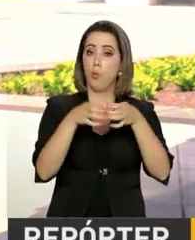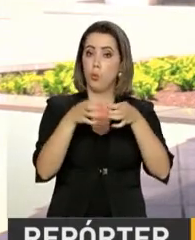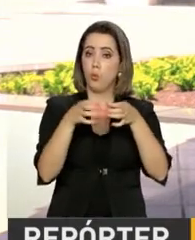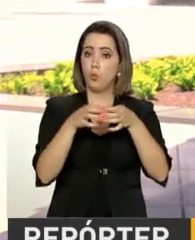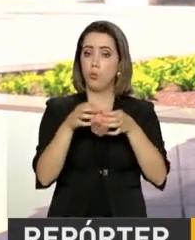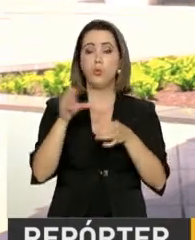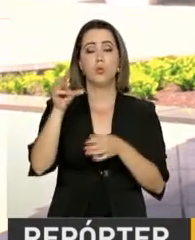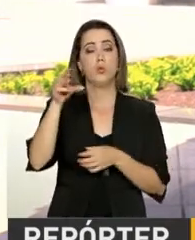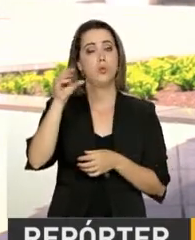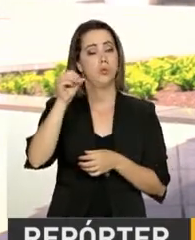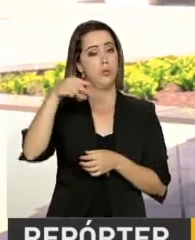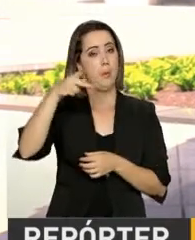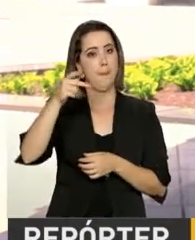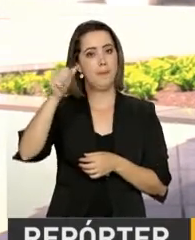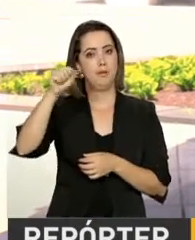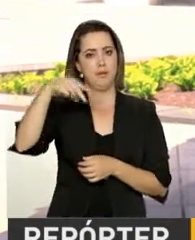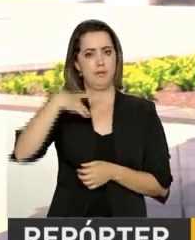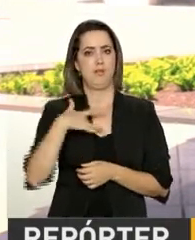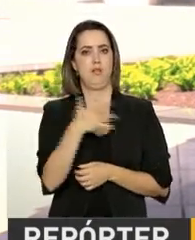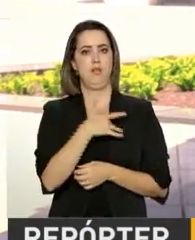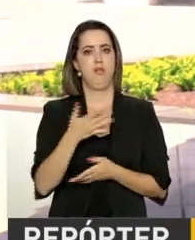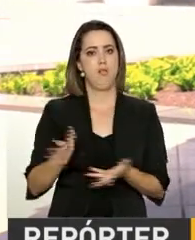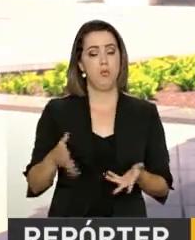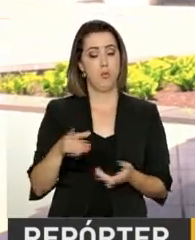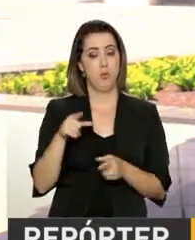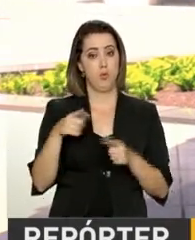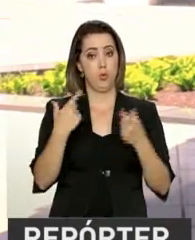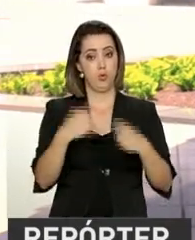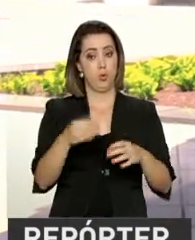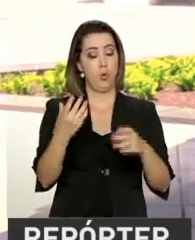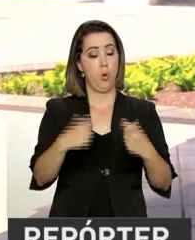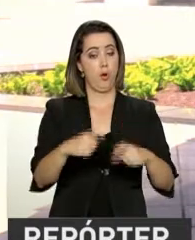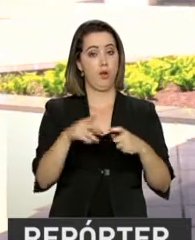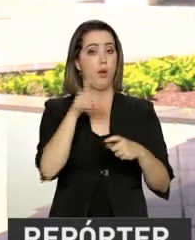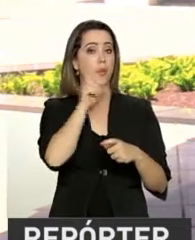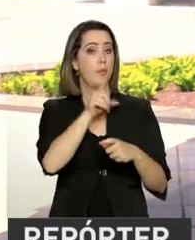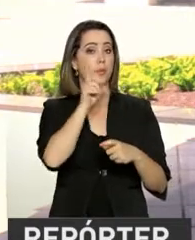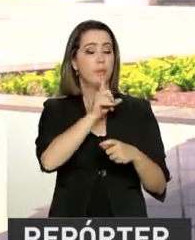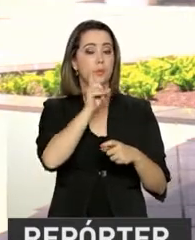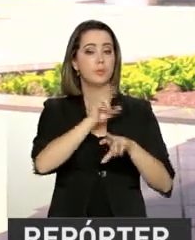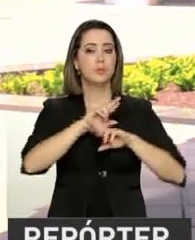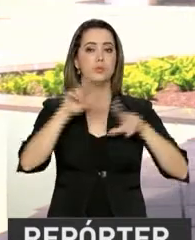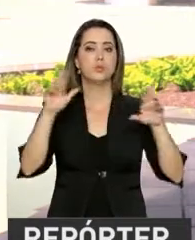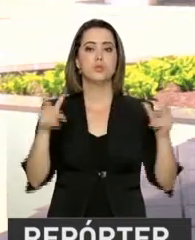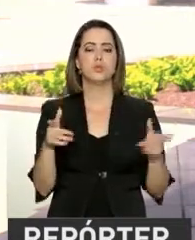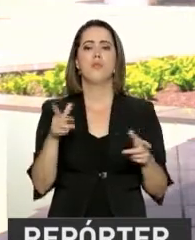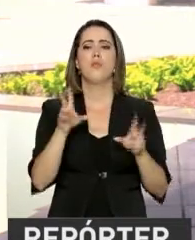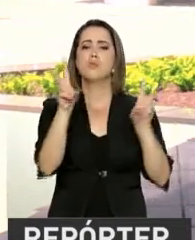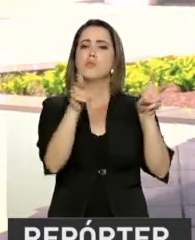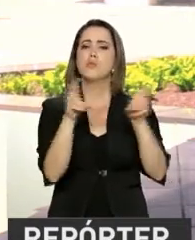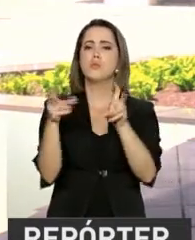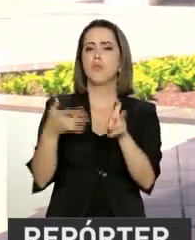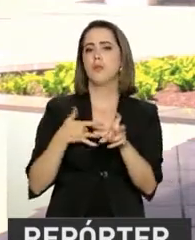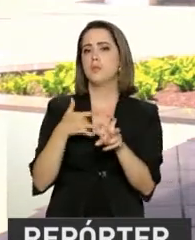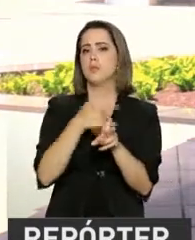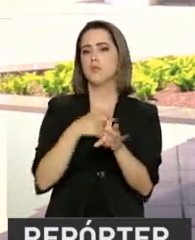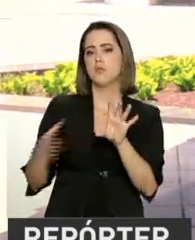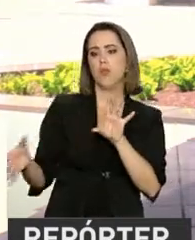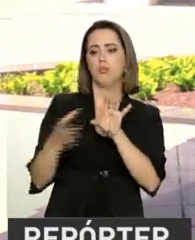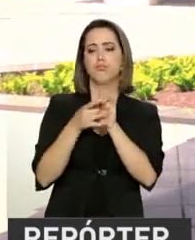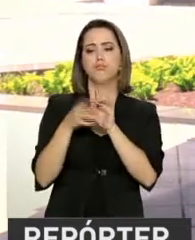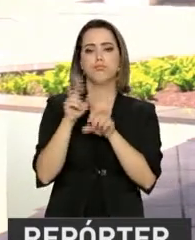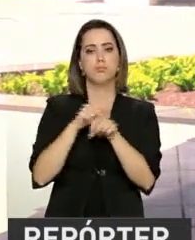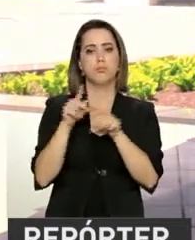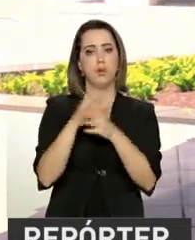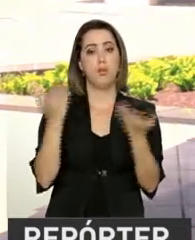em Washington e promove a cooperação entre os países do continente em diversos temas relacionados à saúde. Desde que houve um aumento no